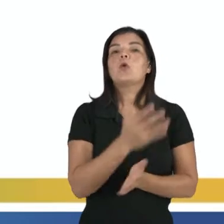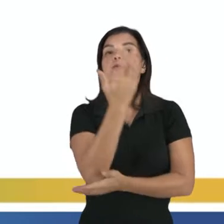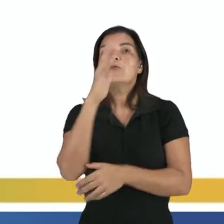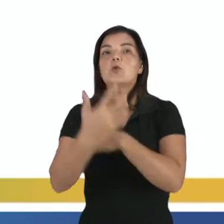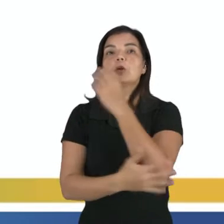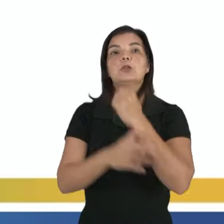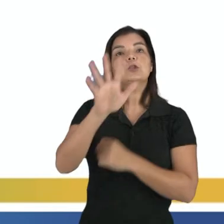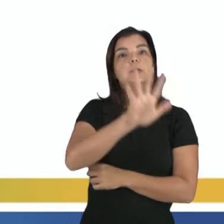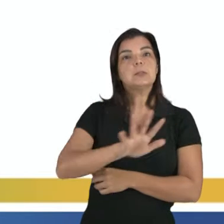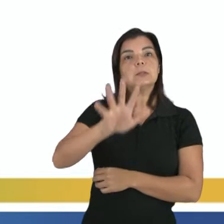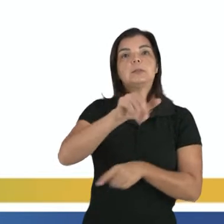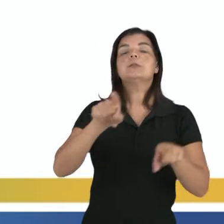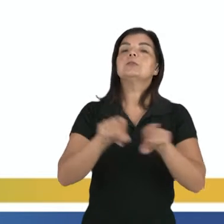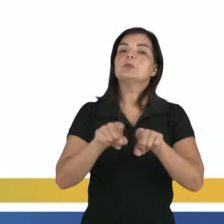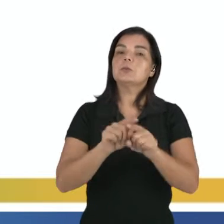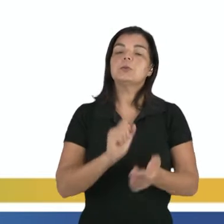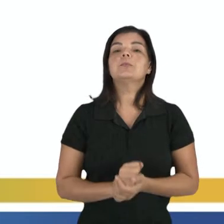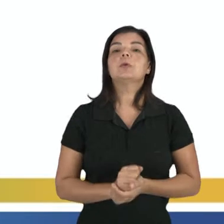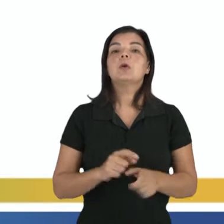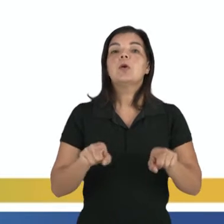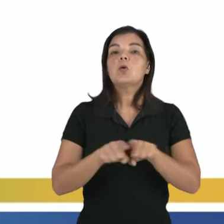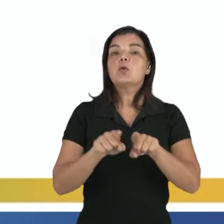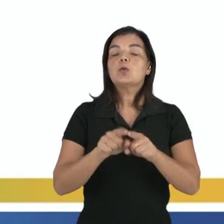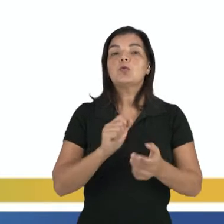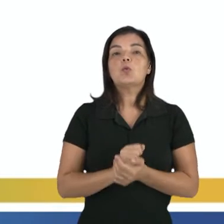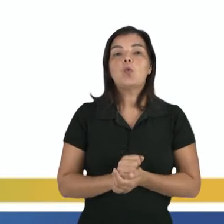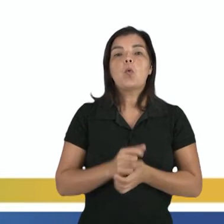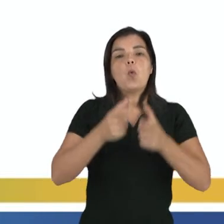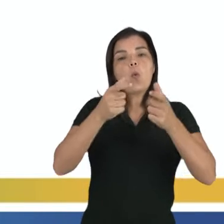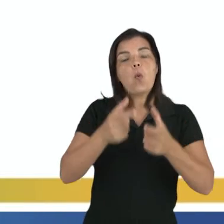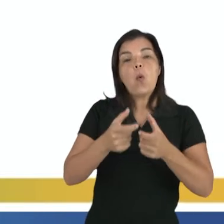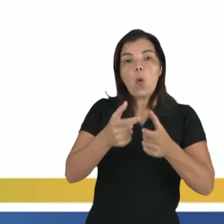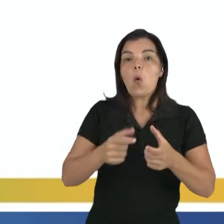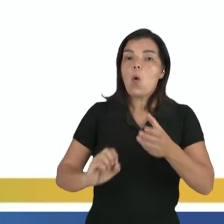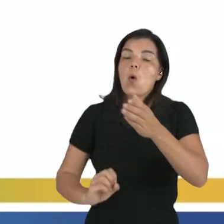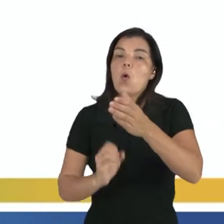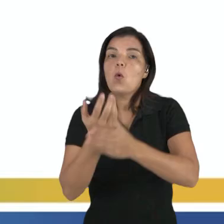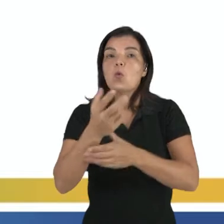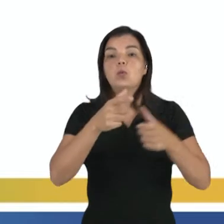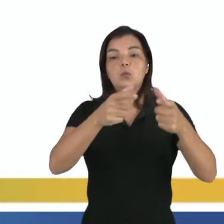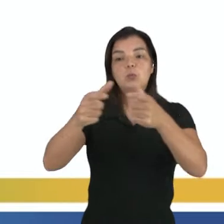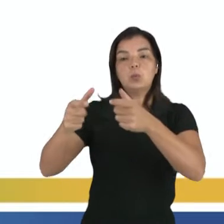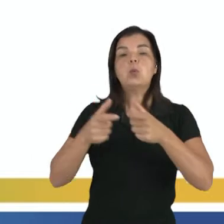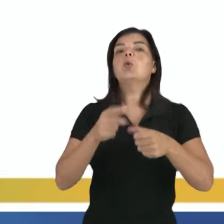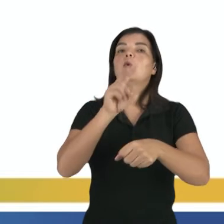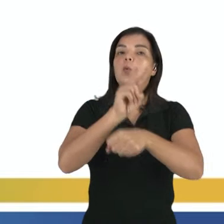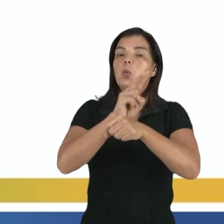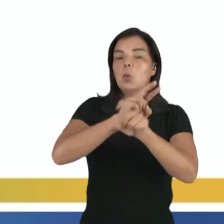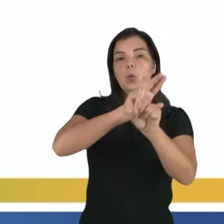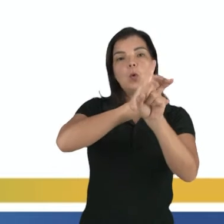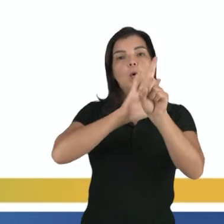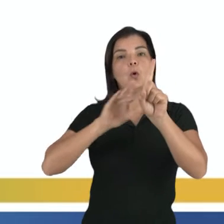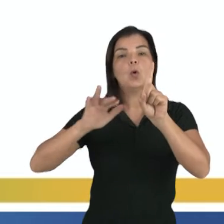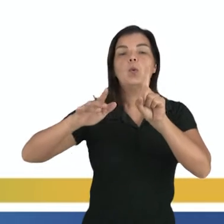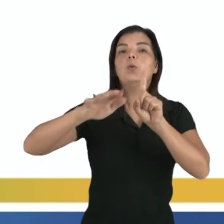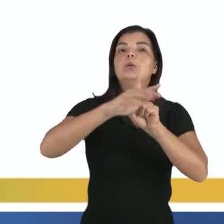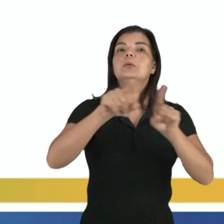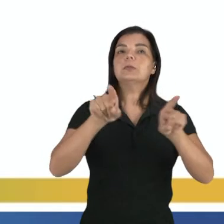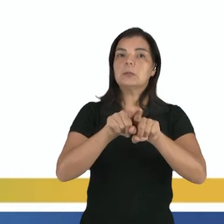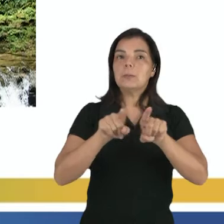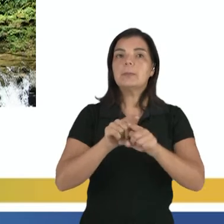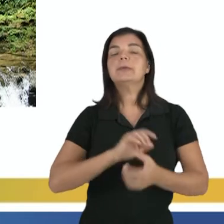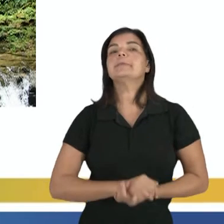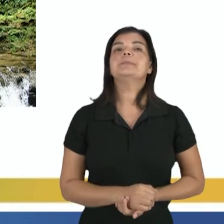reservas extrativistas, reservas de fauna, reservas de desenvolvimento sustentável e reserva particular de patrimônio